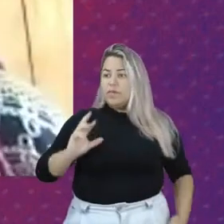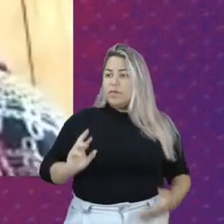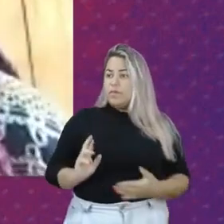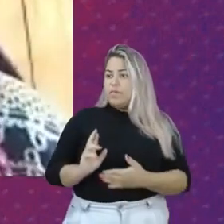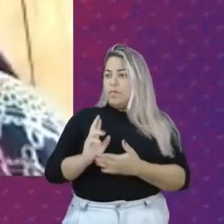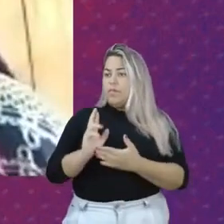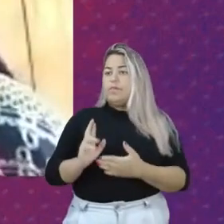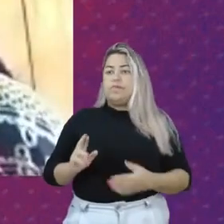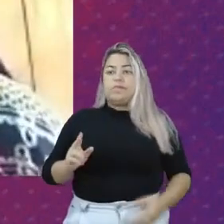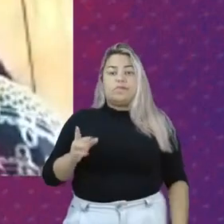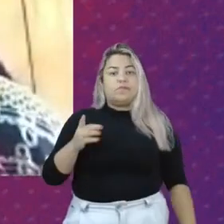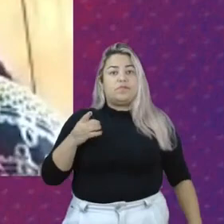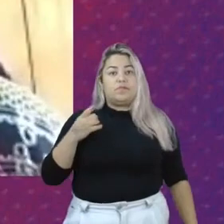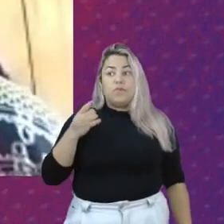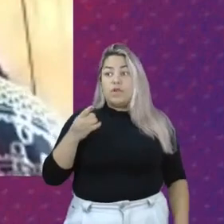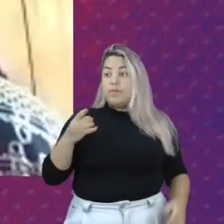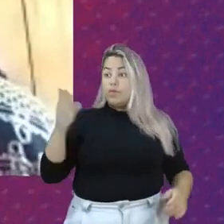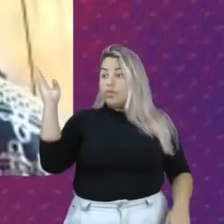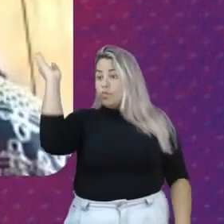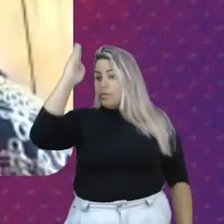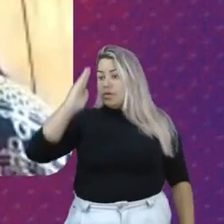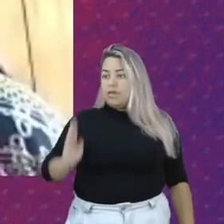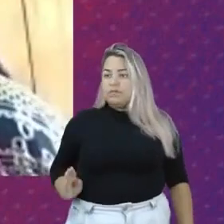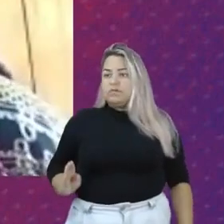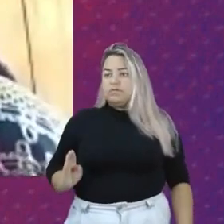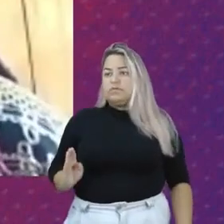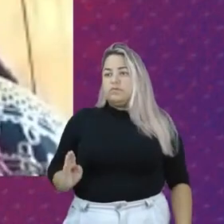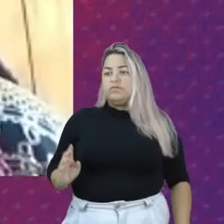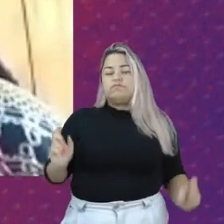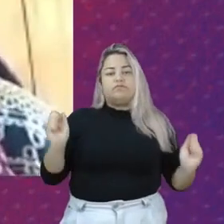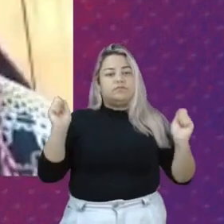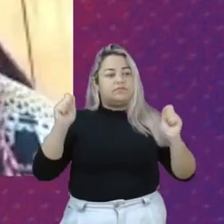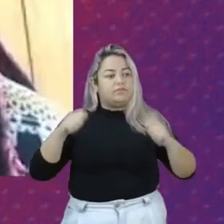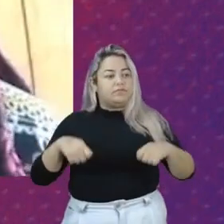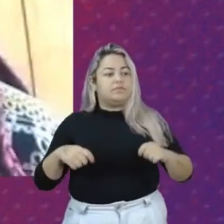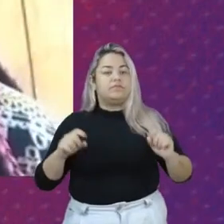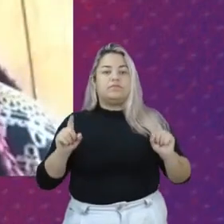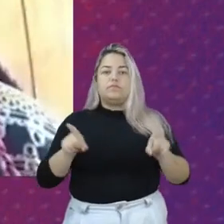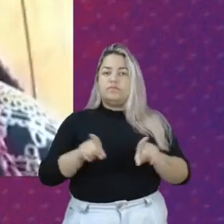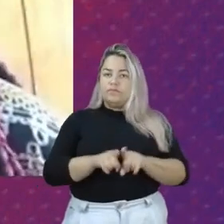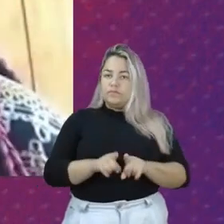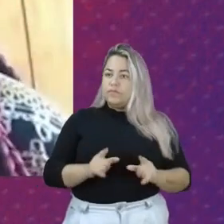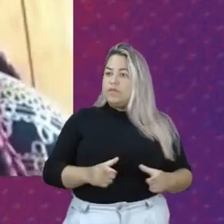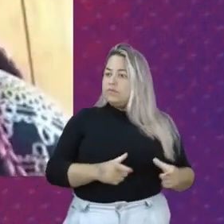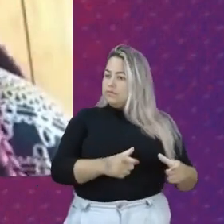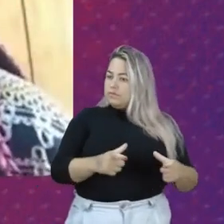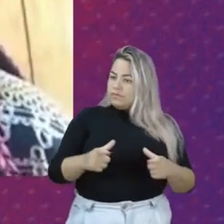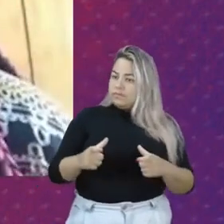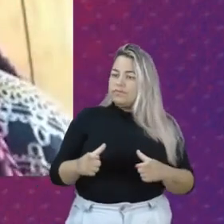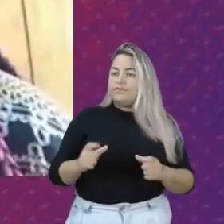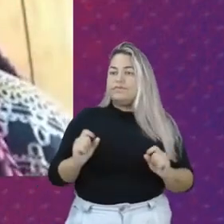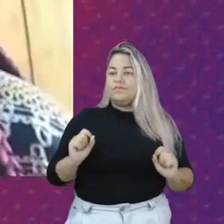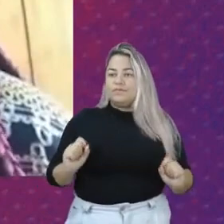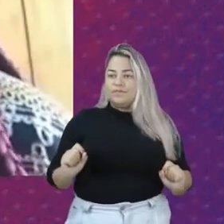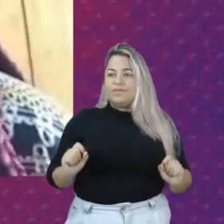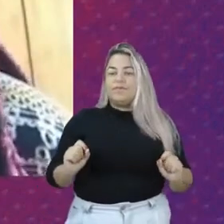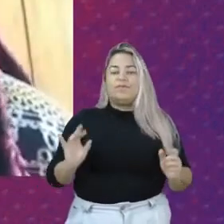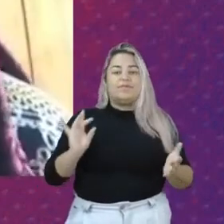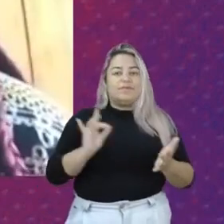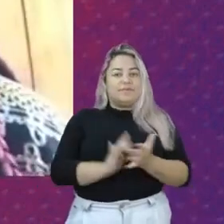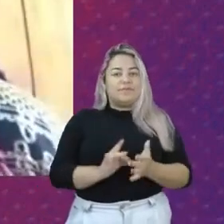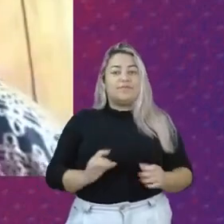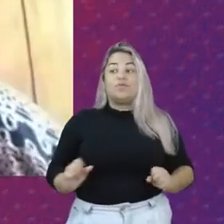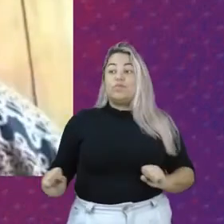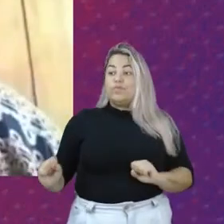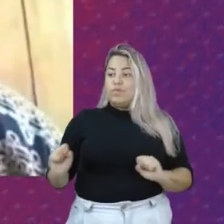nos parlamentos do Brasil. É preciso que esse espaço, que a partir da lógica do